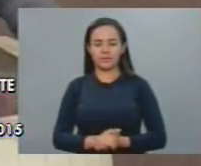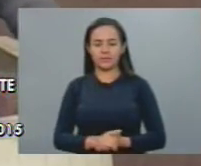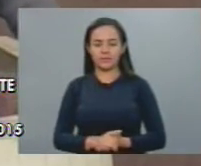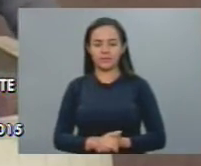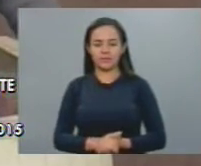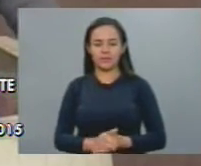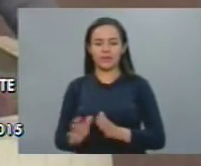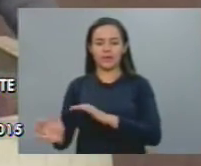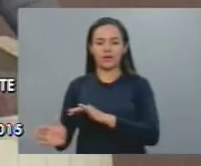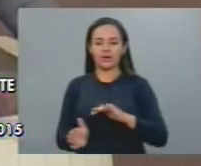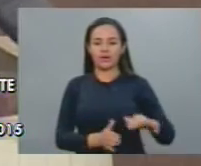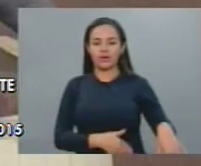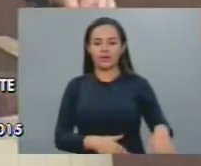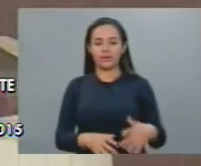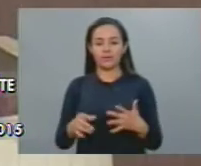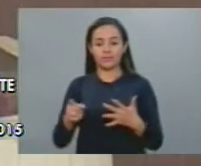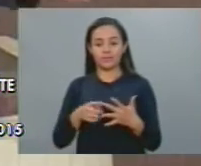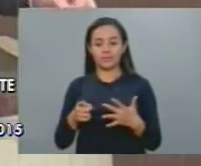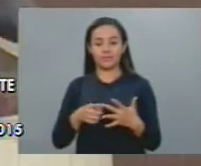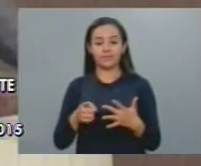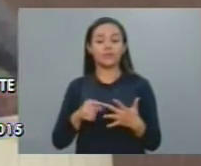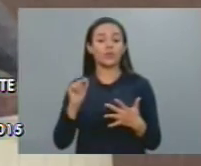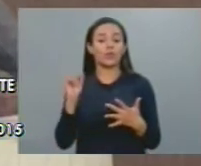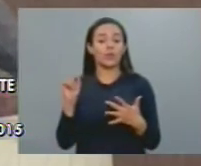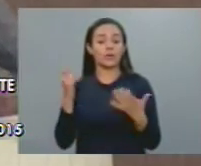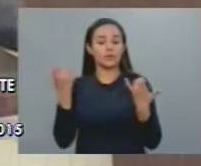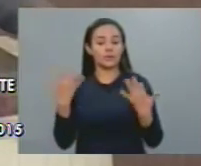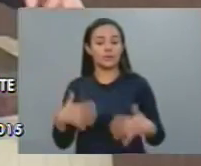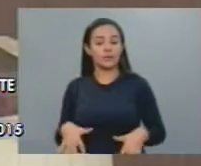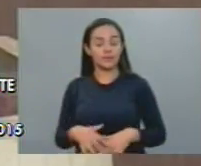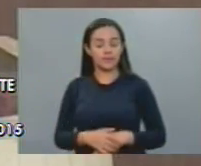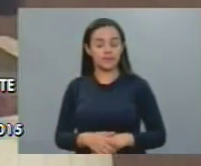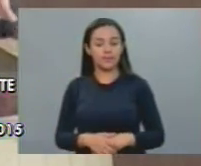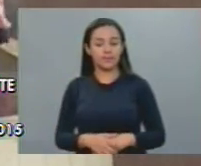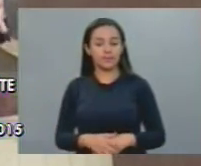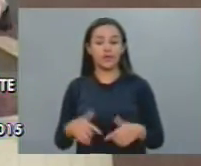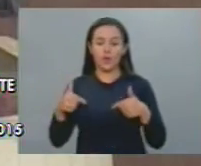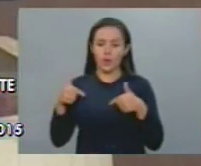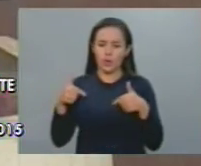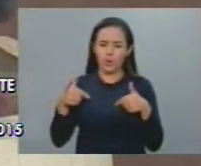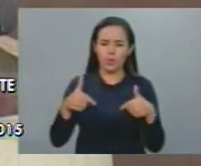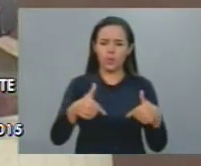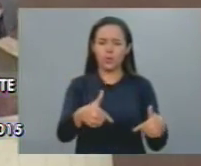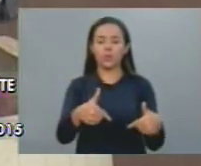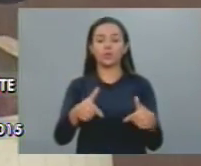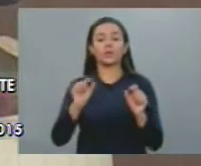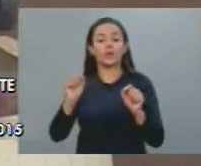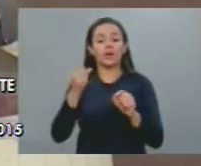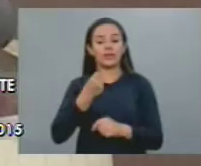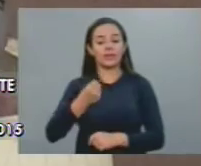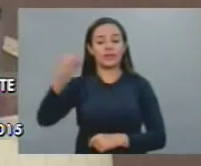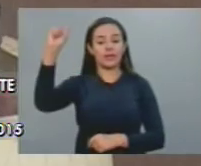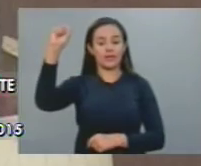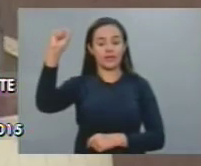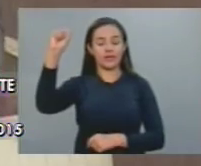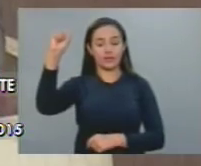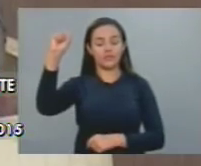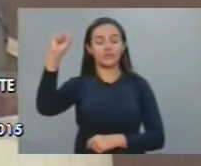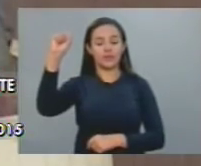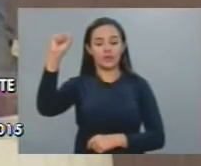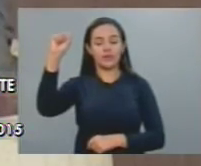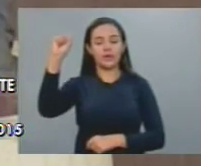Um outro pilar da nossa agenda é, sem dúvida alguma, a luta ambiental, a luta